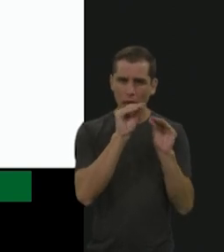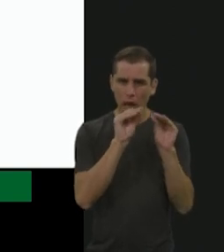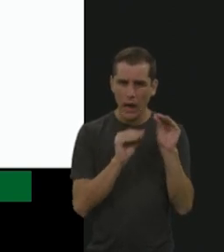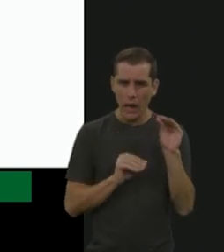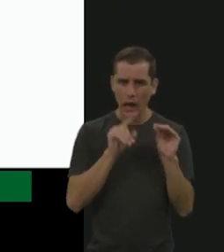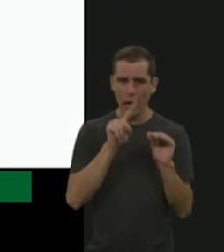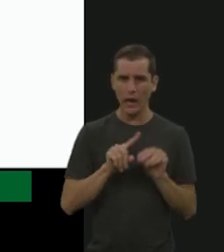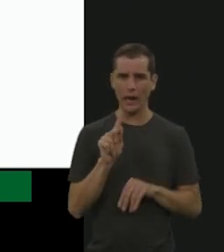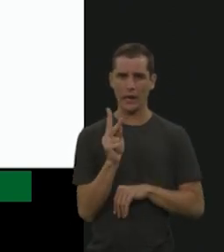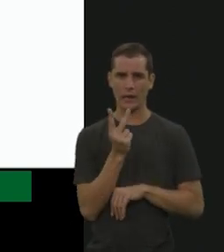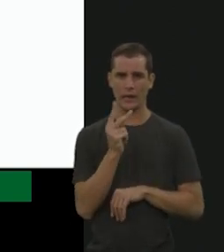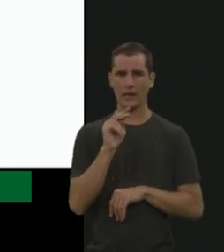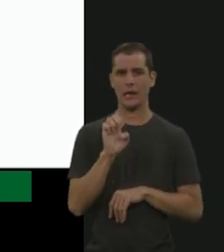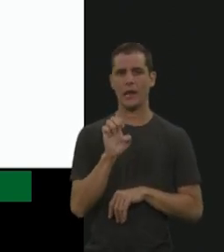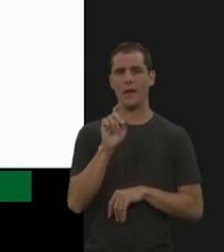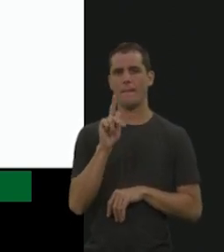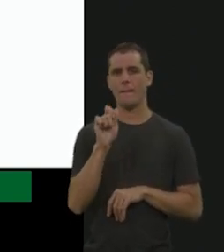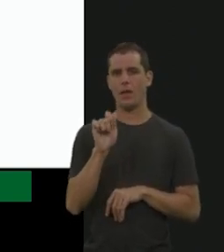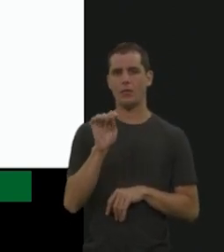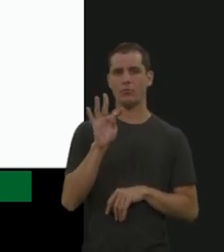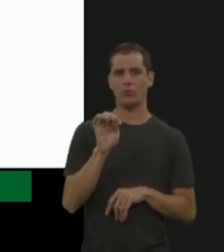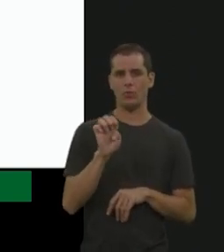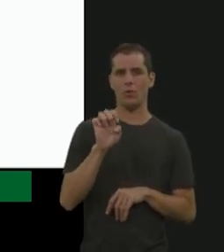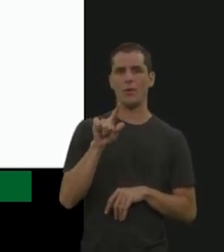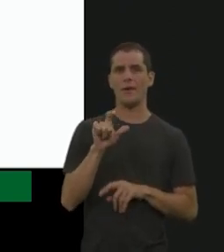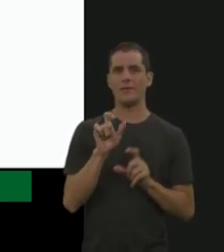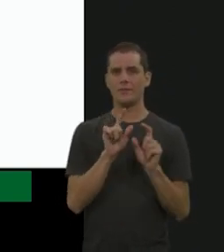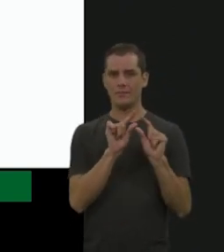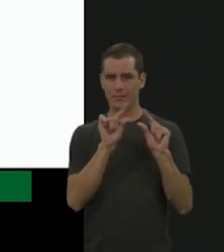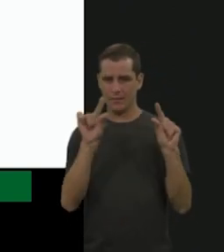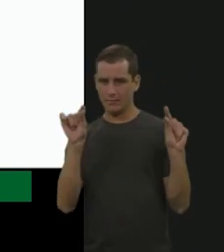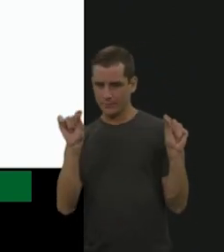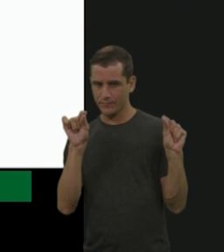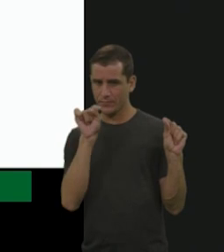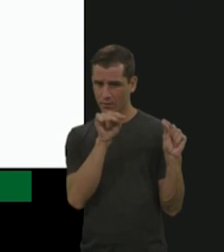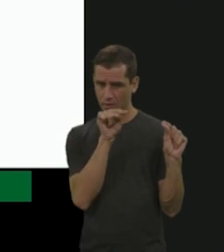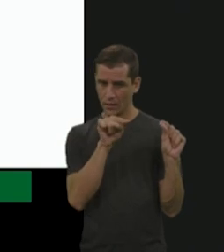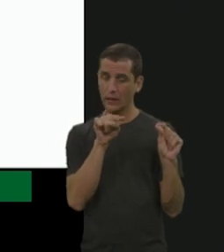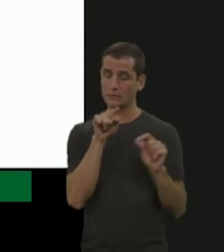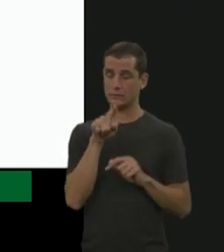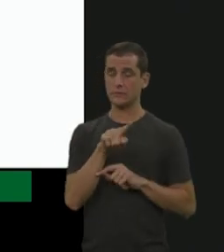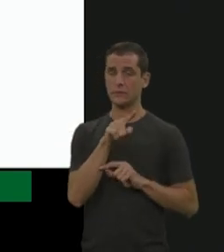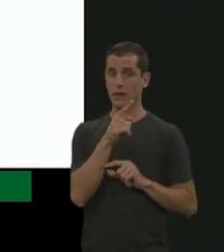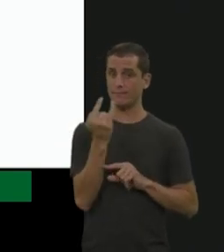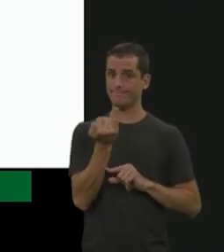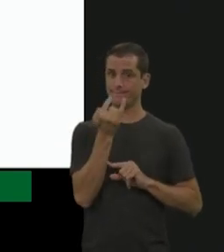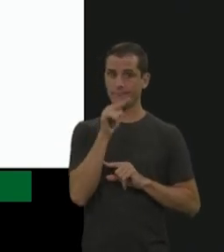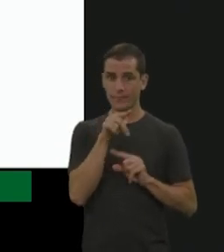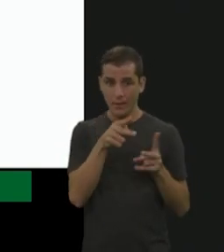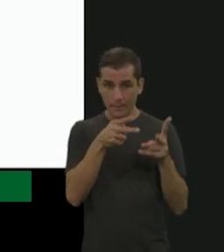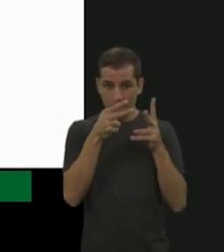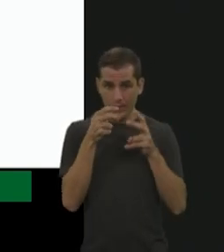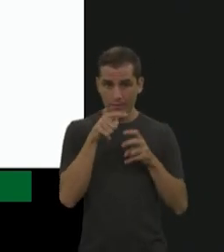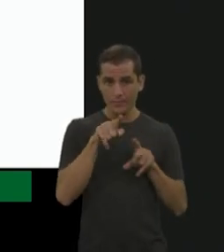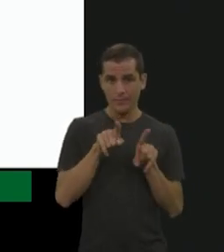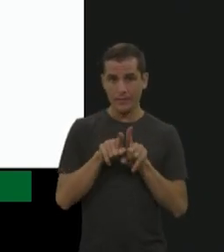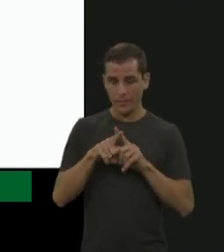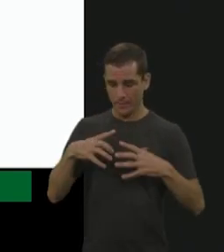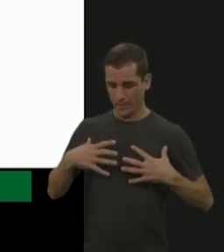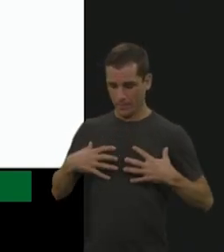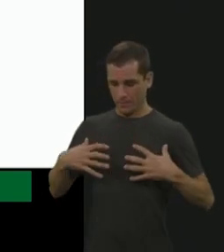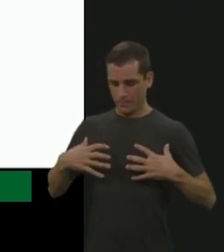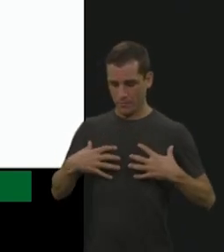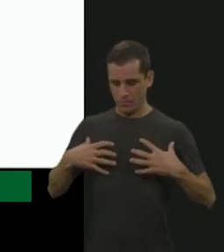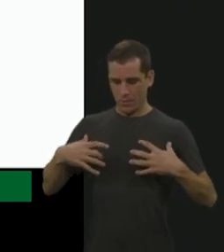hepatosplenomegalia, atraso de desenvolvimento, que é uma coisa bem importante na apresentação clínica do paciente, doença pulmonar intersticial, porque eu